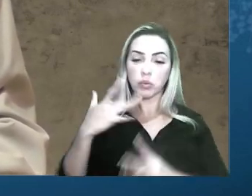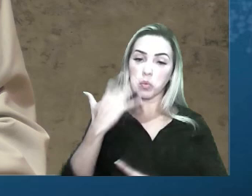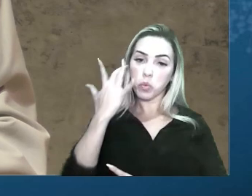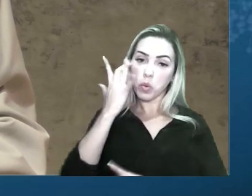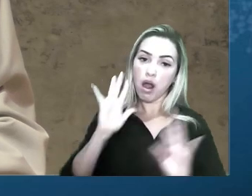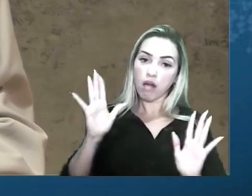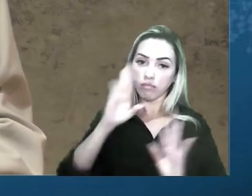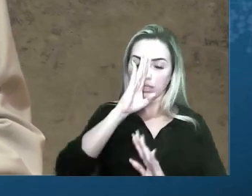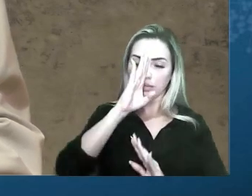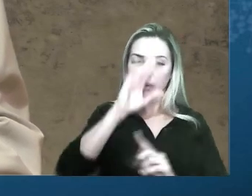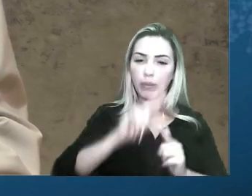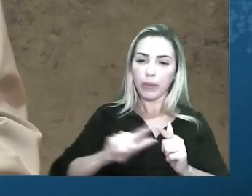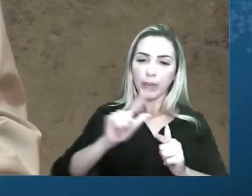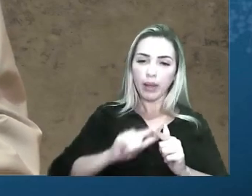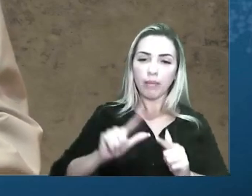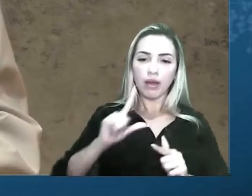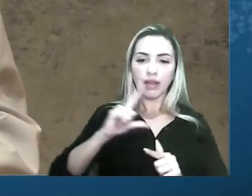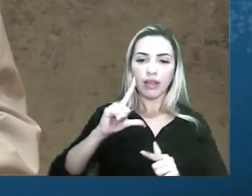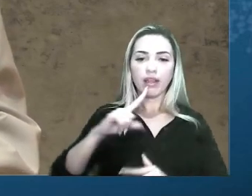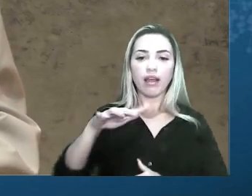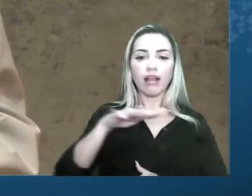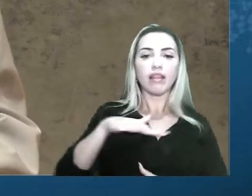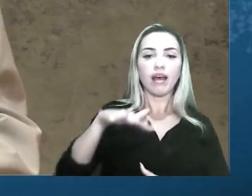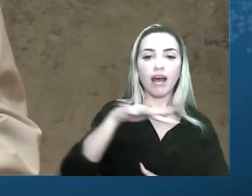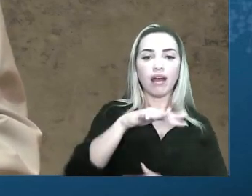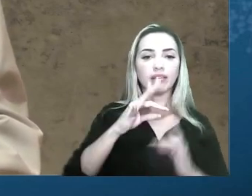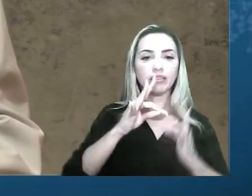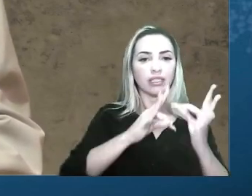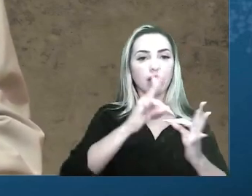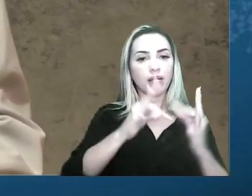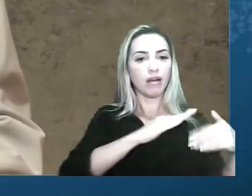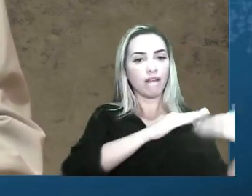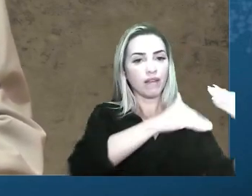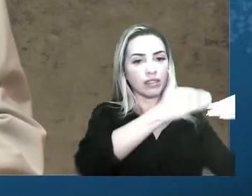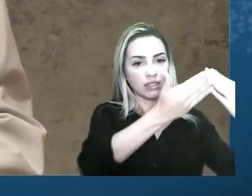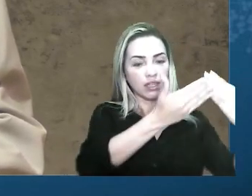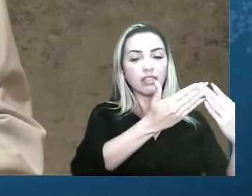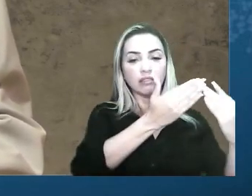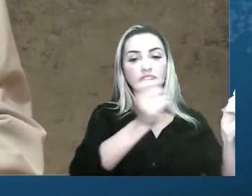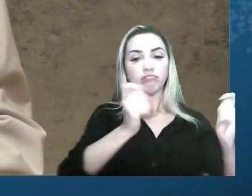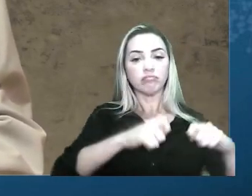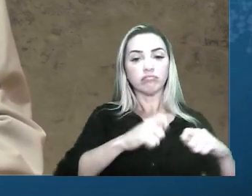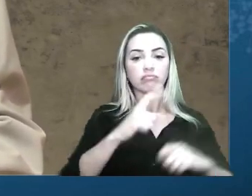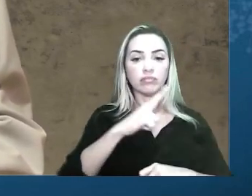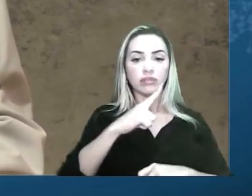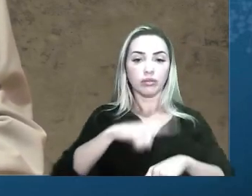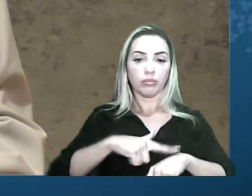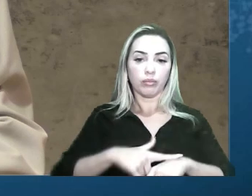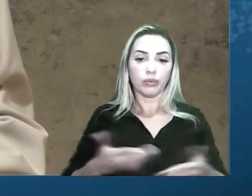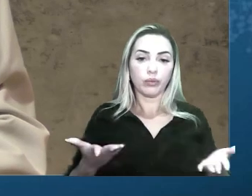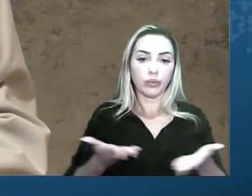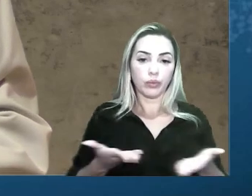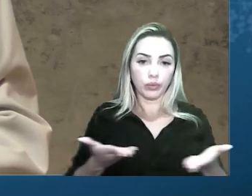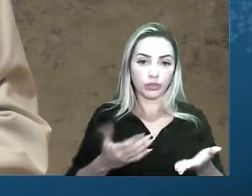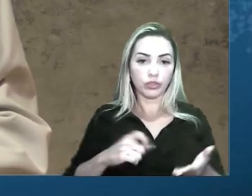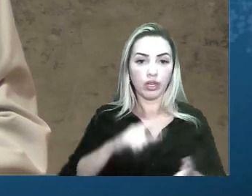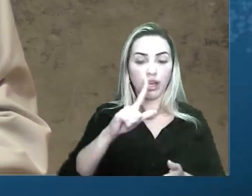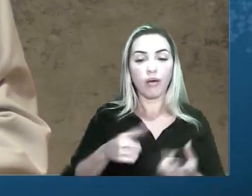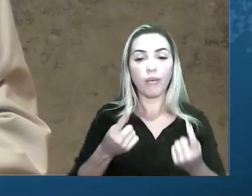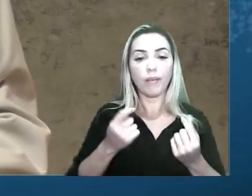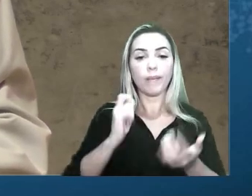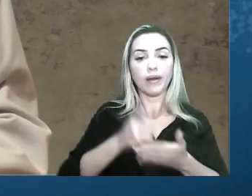os principais problemas que esse campo de terapias avançadas possui no momento presente, que é o preço